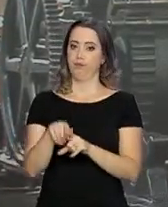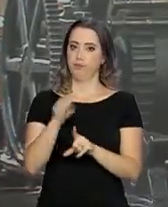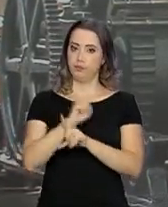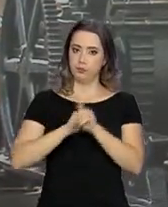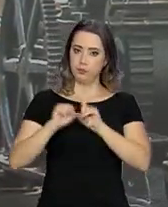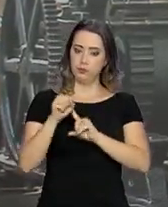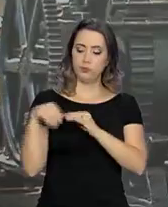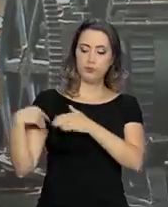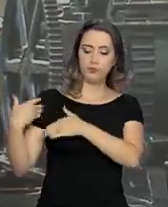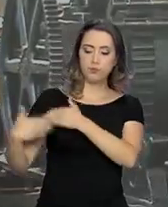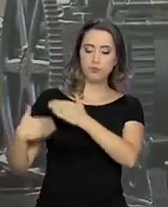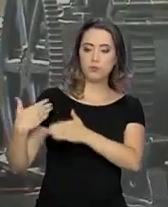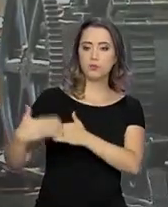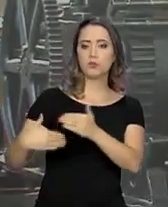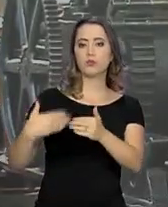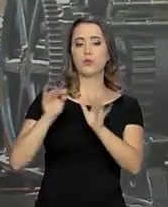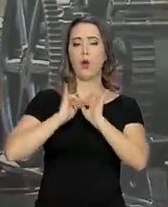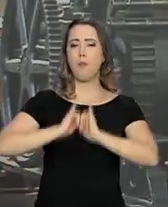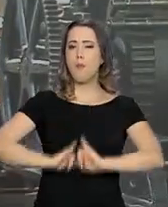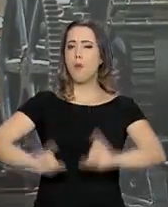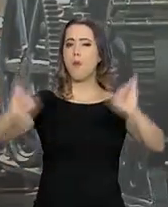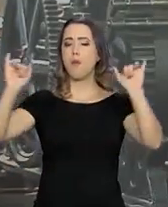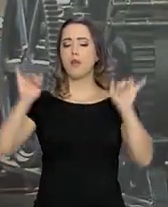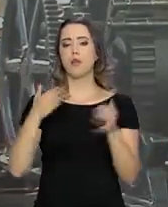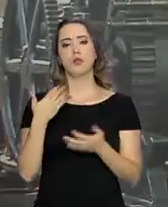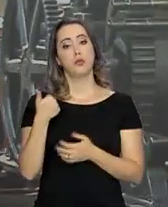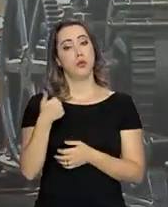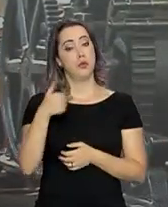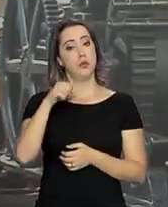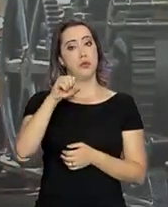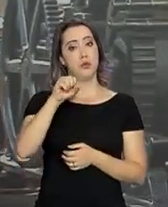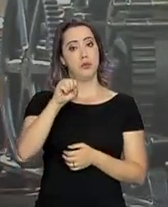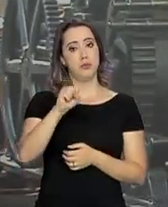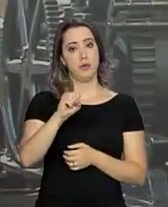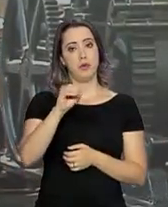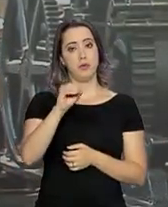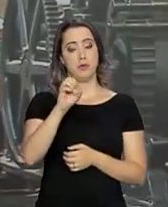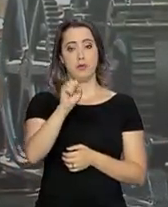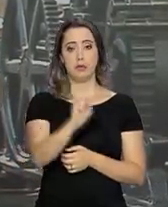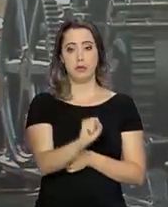então. Publicou esses atos entre